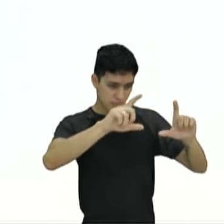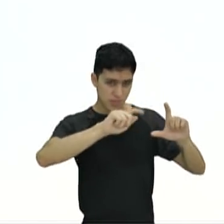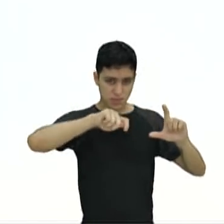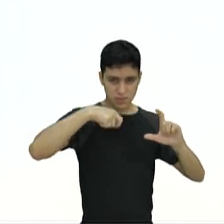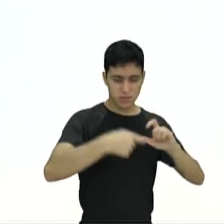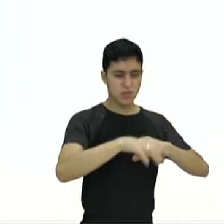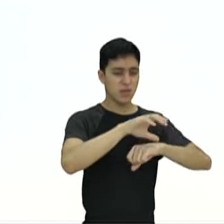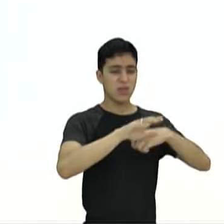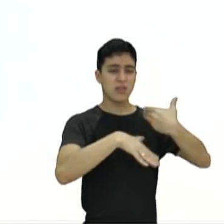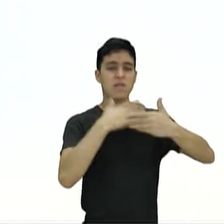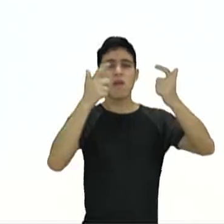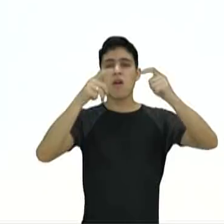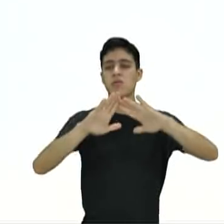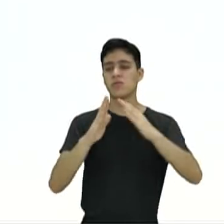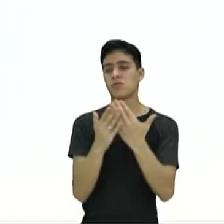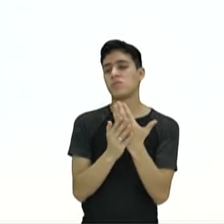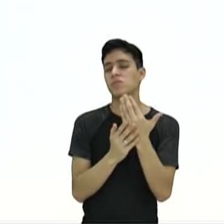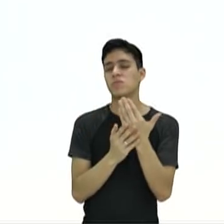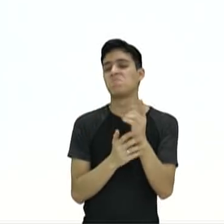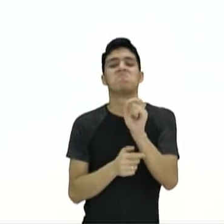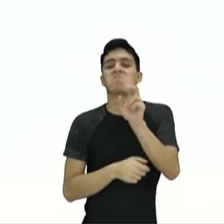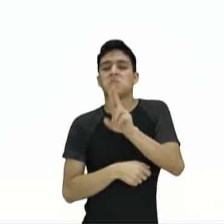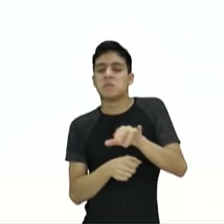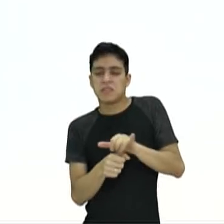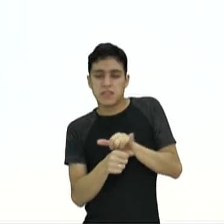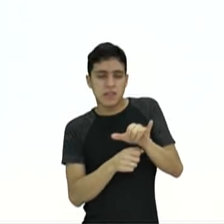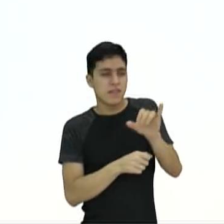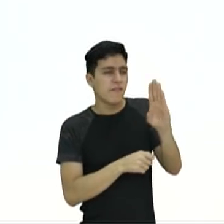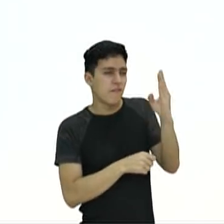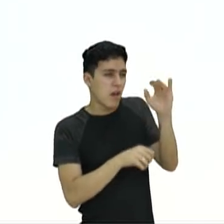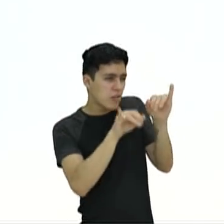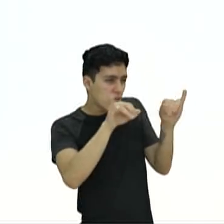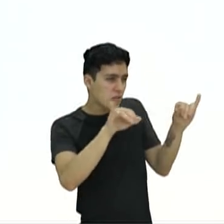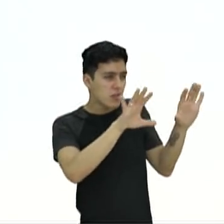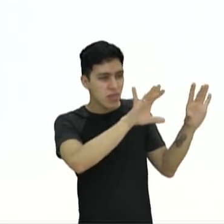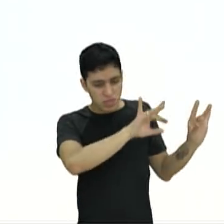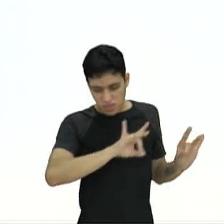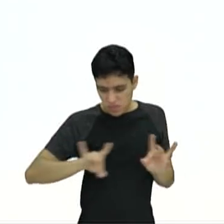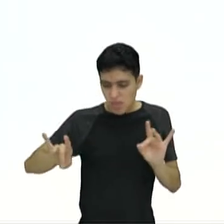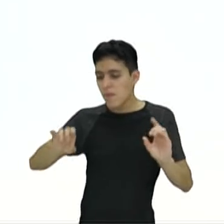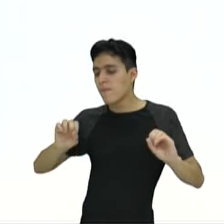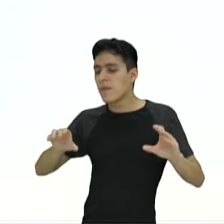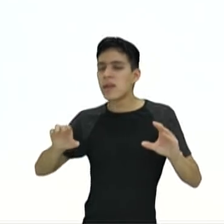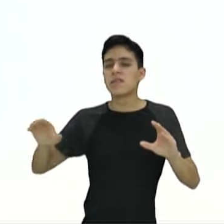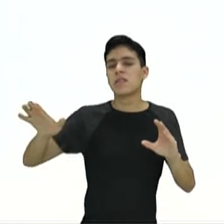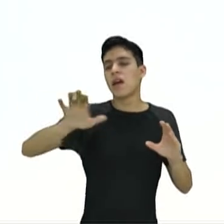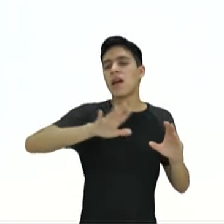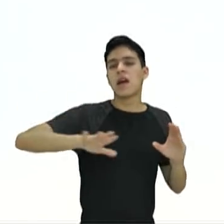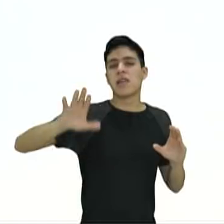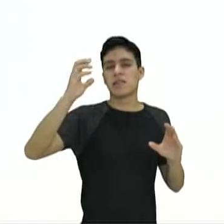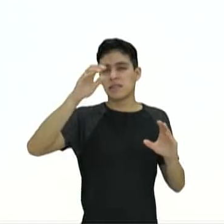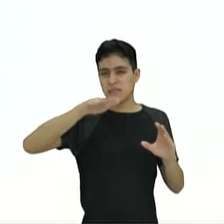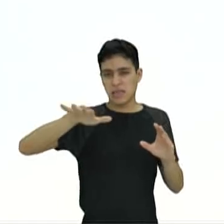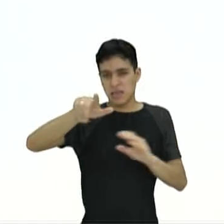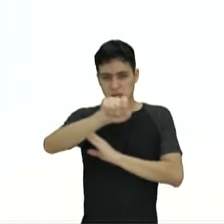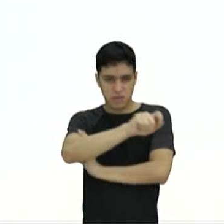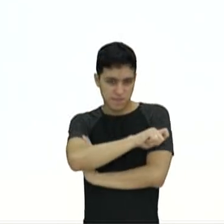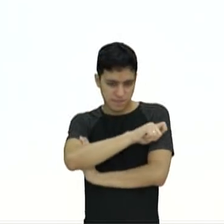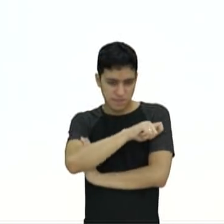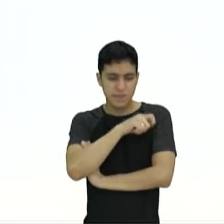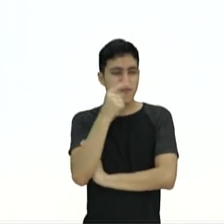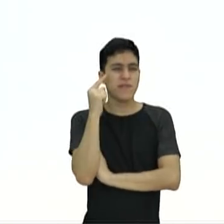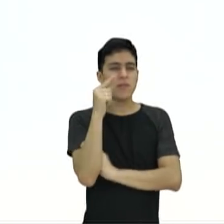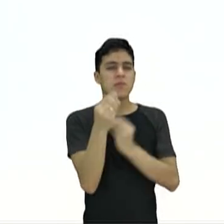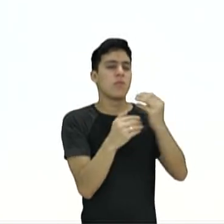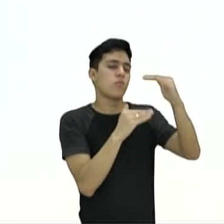um curso desenvolvido numa escola que utiliza fake news para ensinar ciência aos estudantes. Reconhecemos o corpo